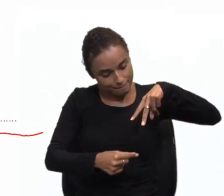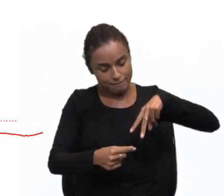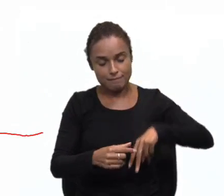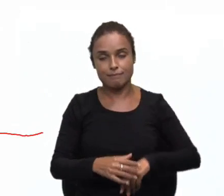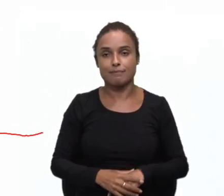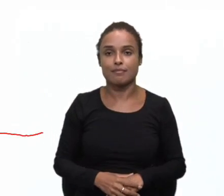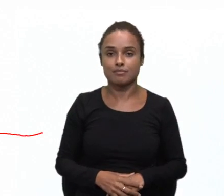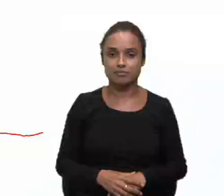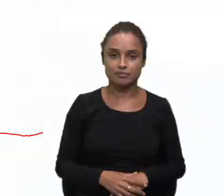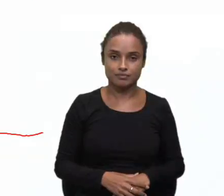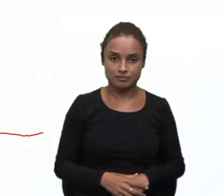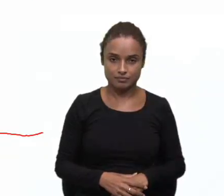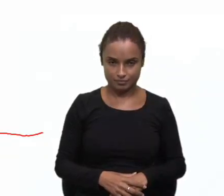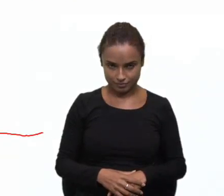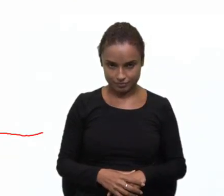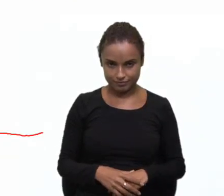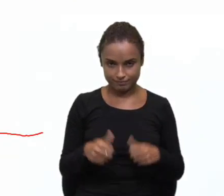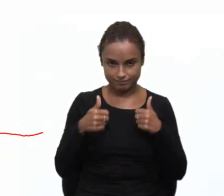Ok?